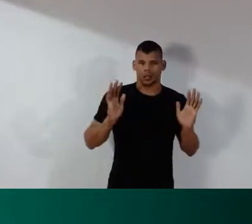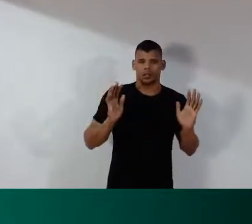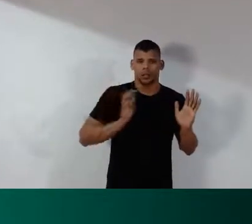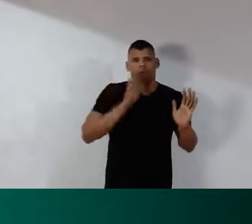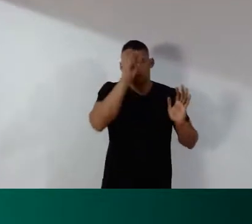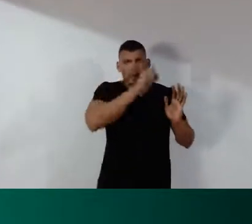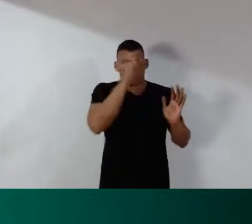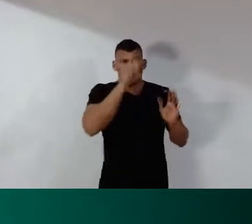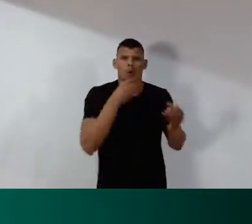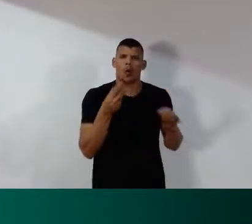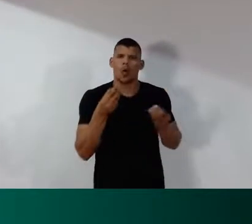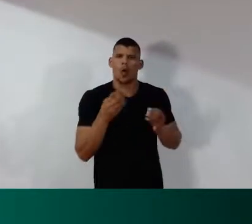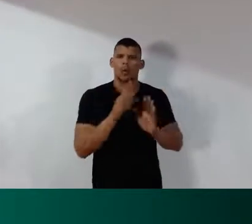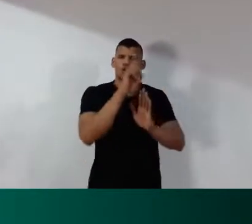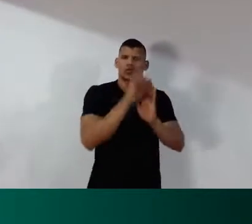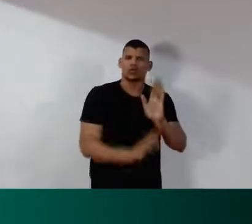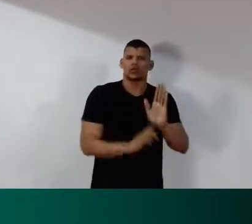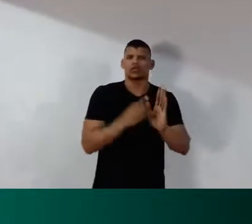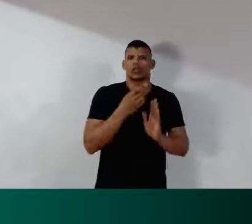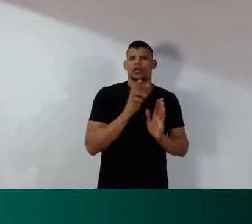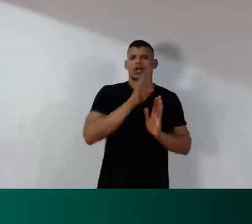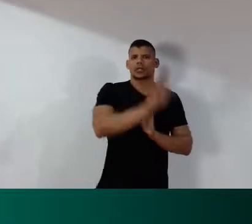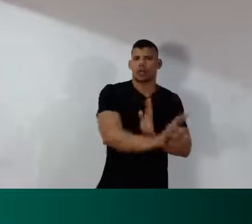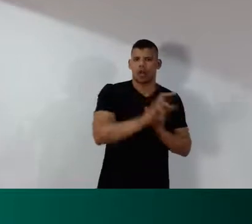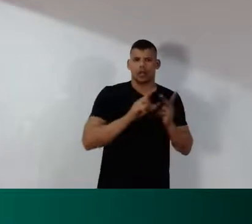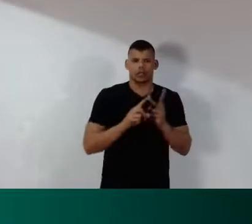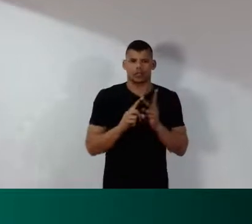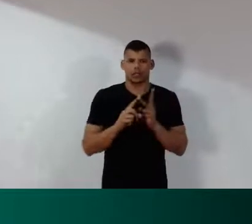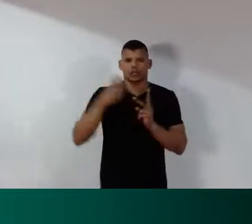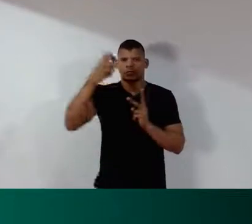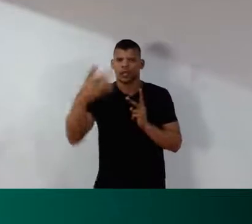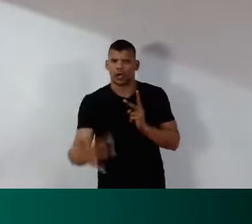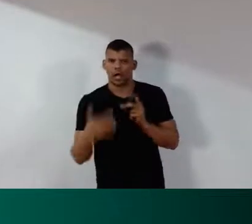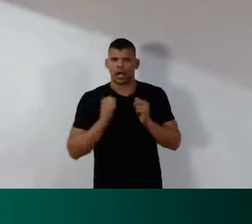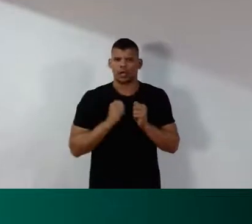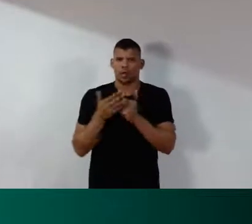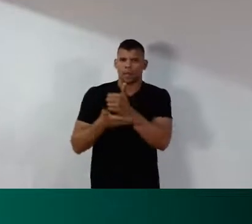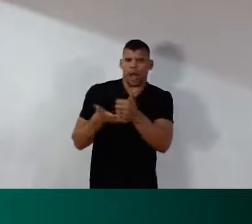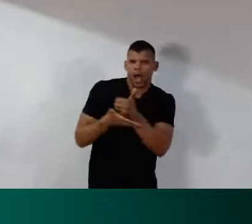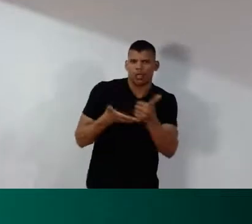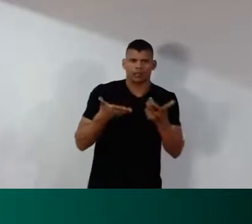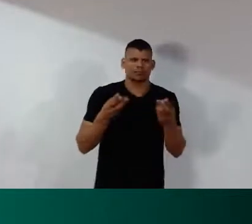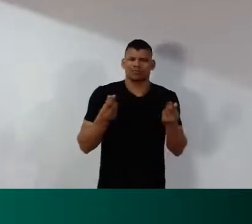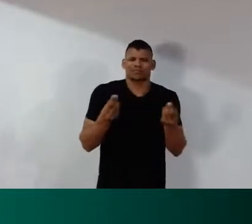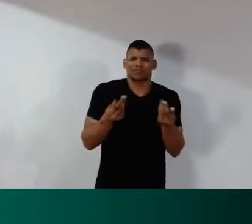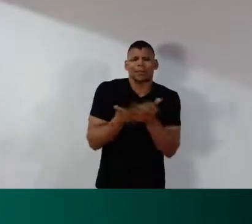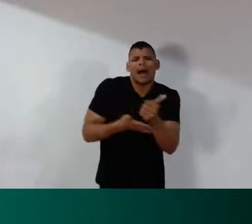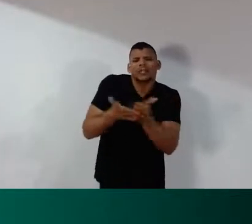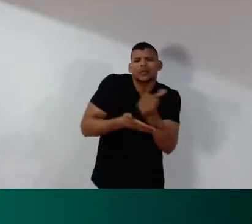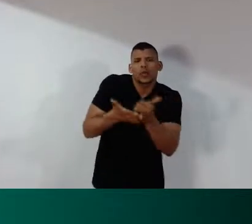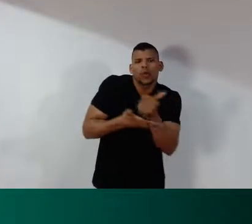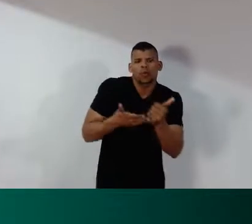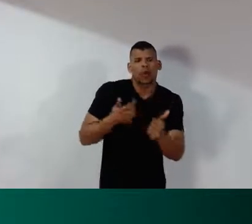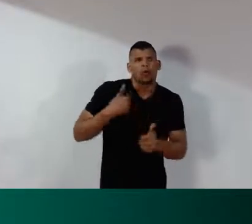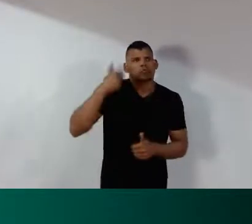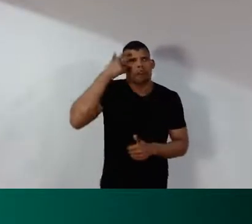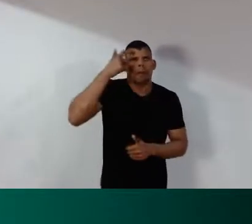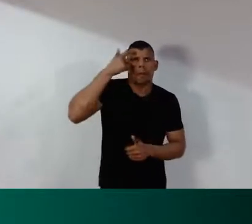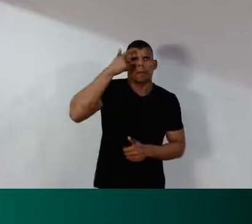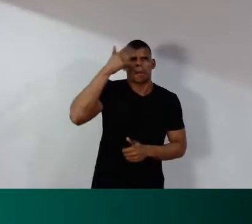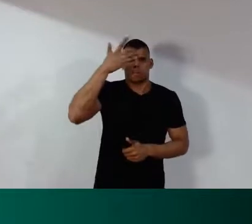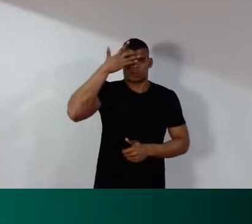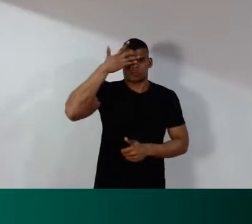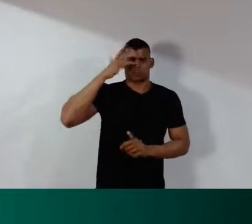tal que os estudantes ensinando a direito de resposta não sei o que brincando o básico do jornalismo é e foi ali que eu